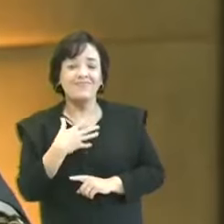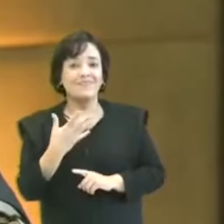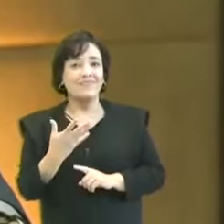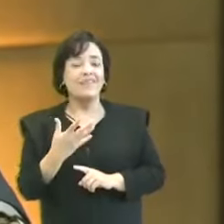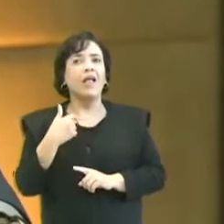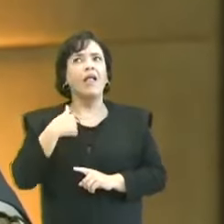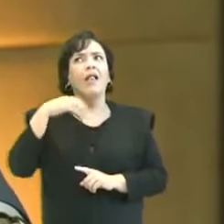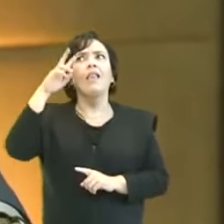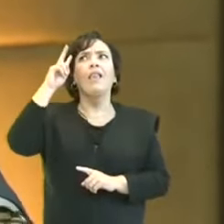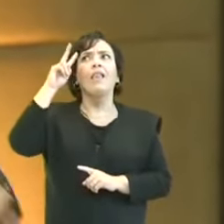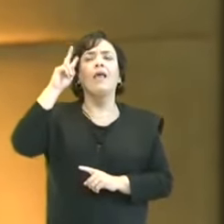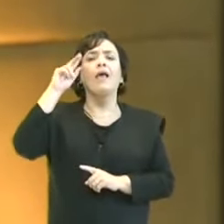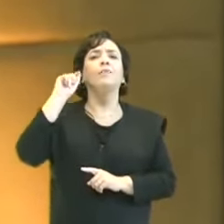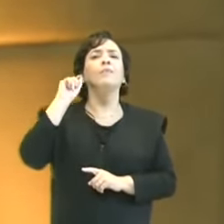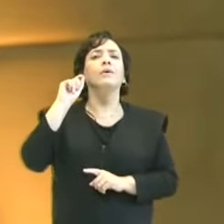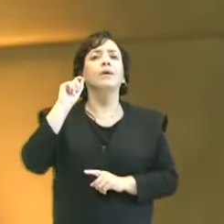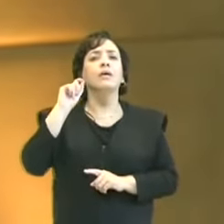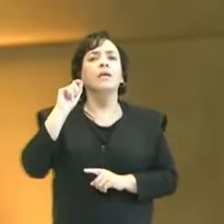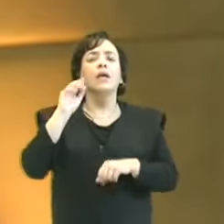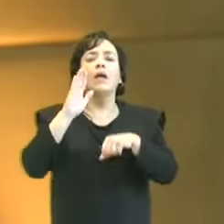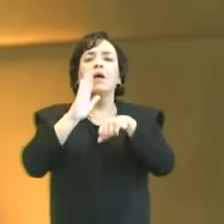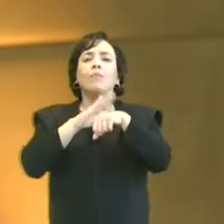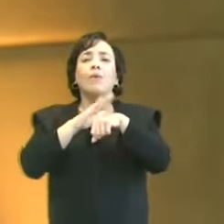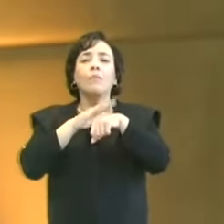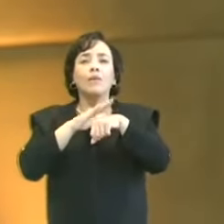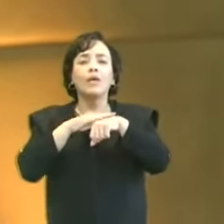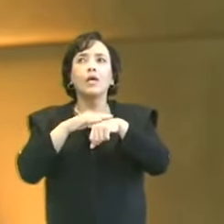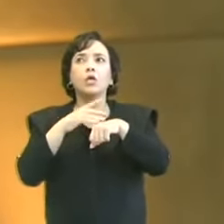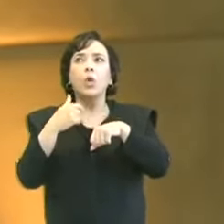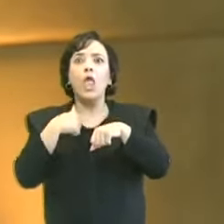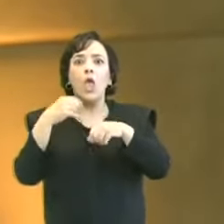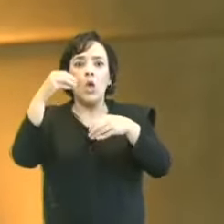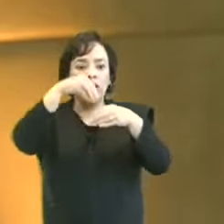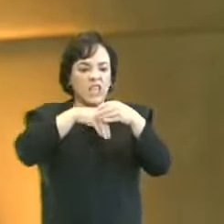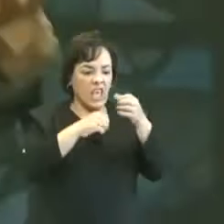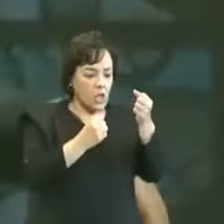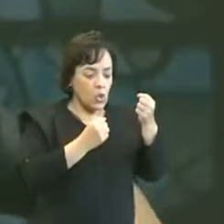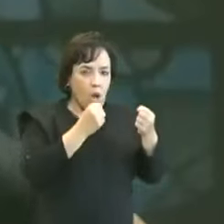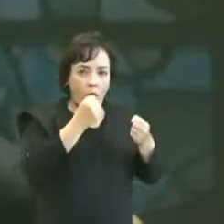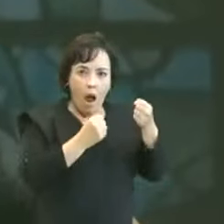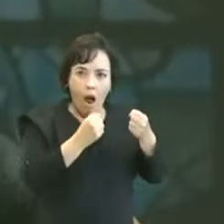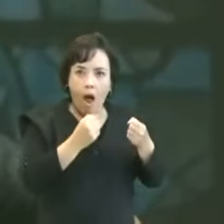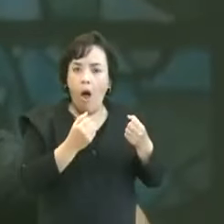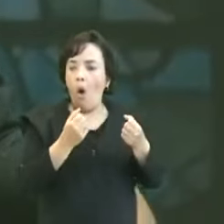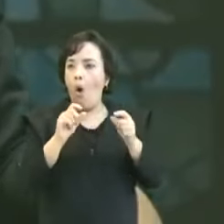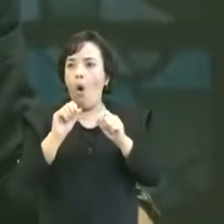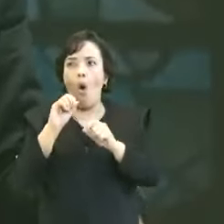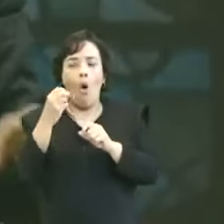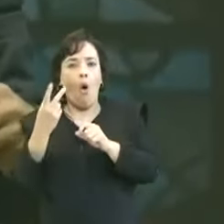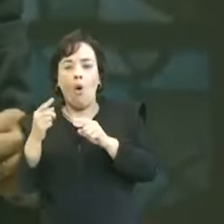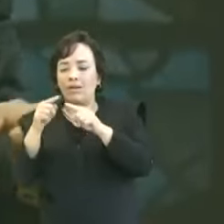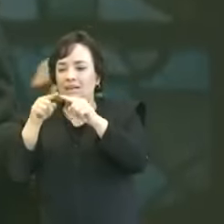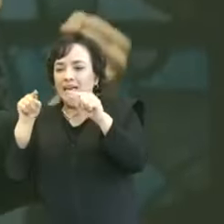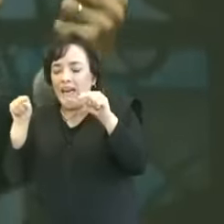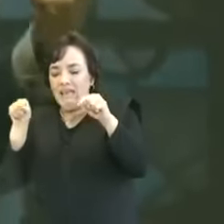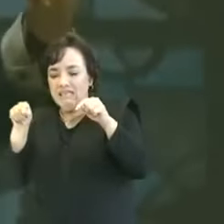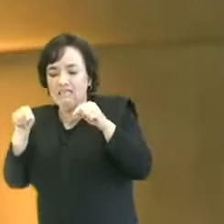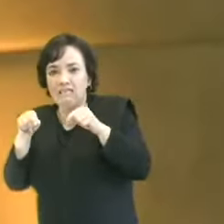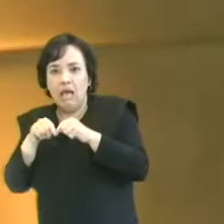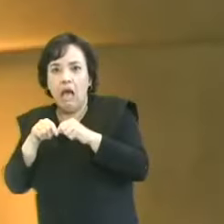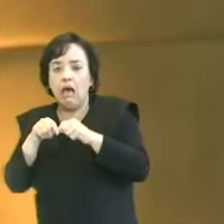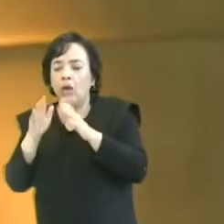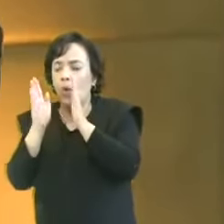Eu lembro de momentos onde a glória de Deus entrou no carro, na sala onde eu estava. E eu perdi as forças